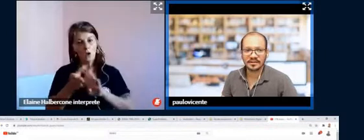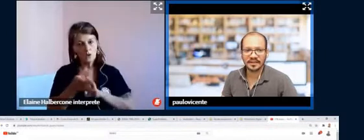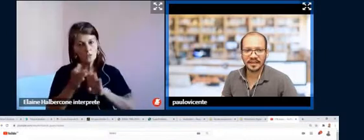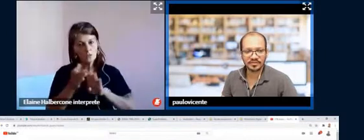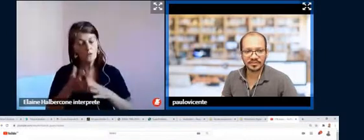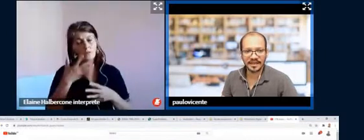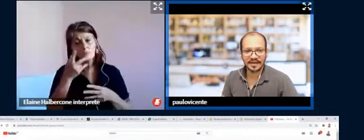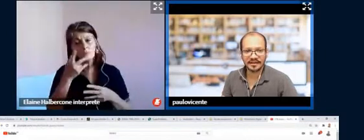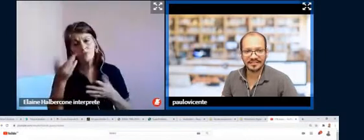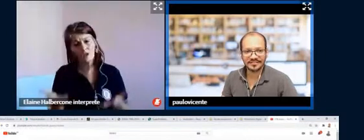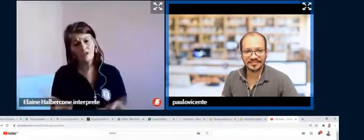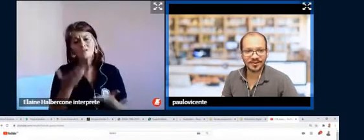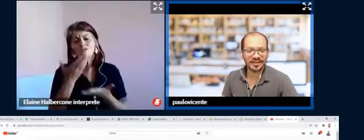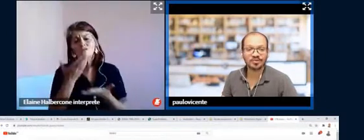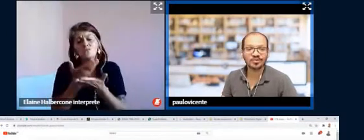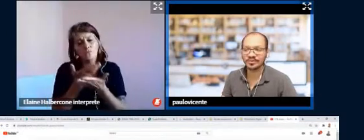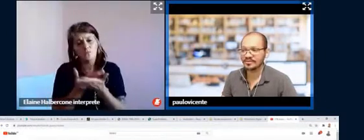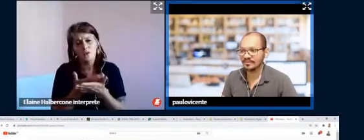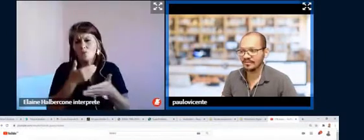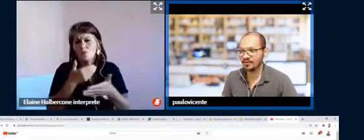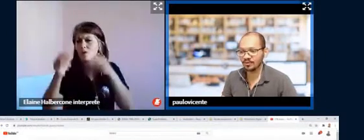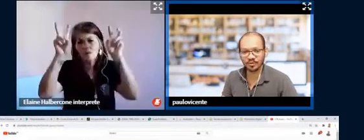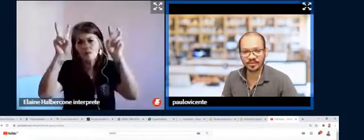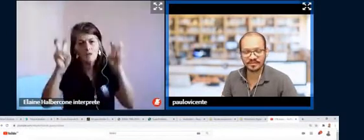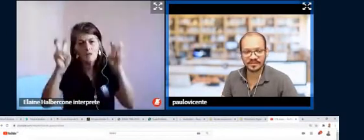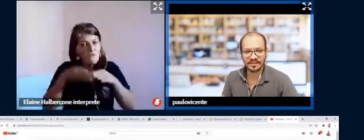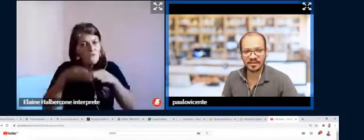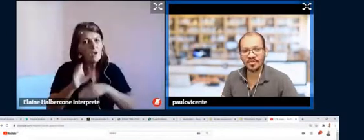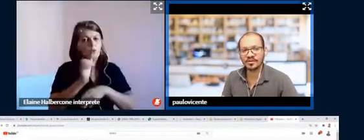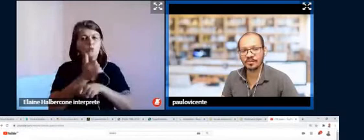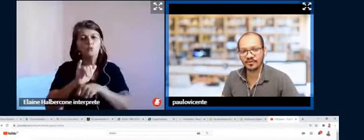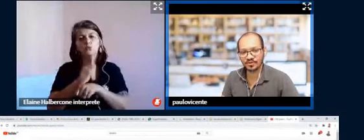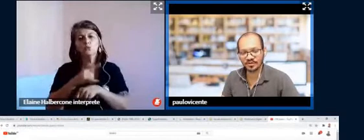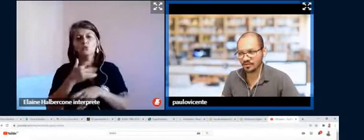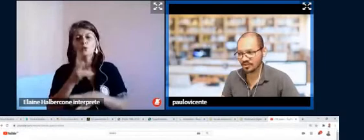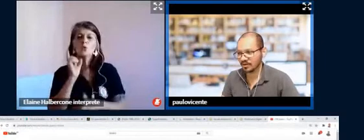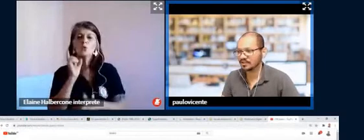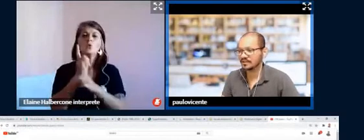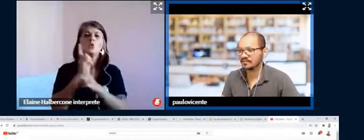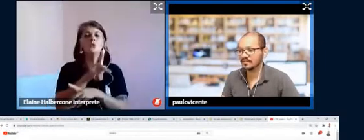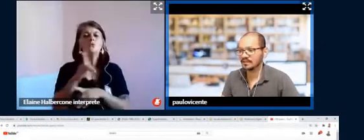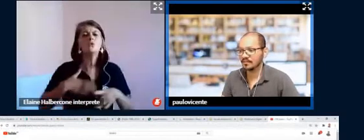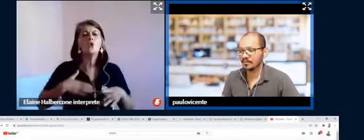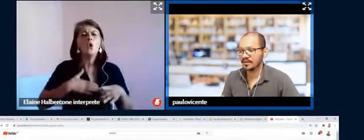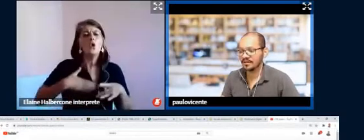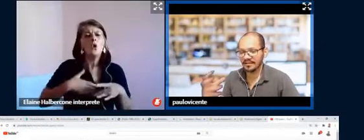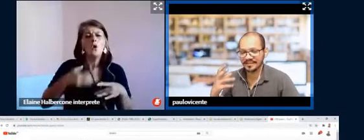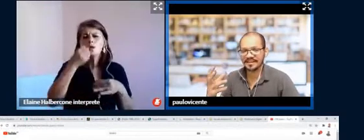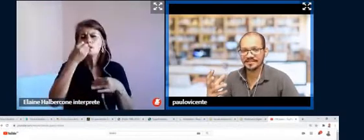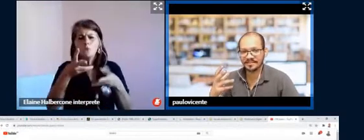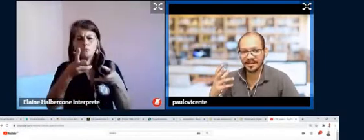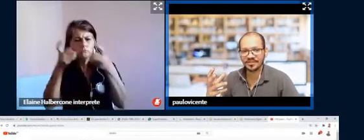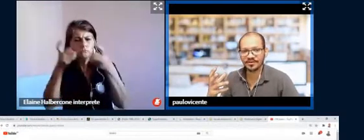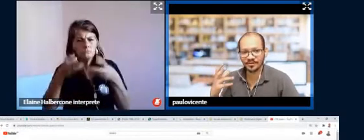gente, quer estudar qualquer assunto? Vai no YouTube, encontra um professor que você gosta, porque